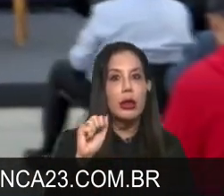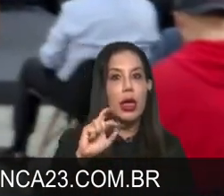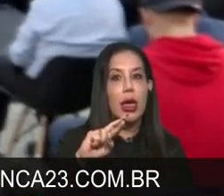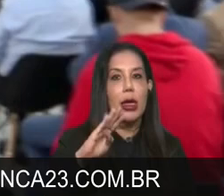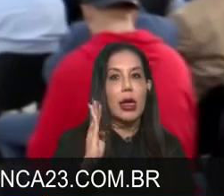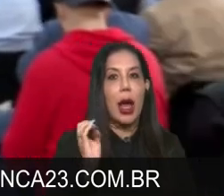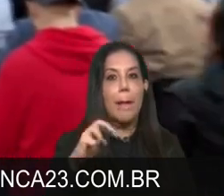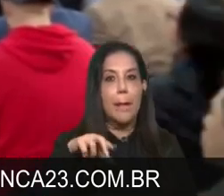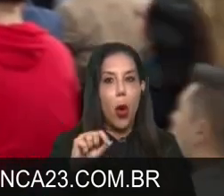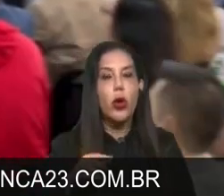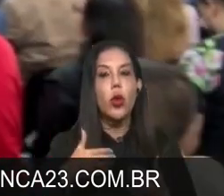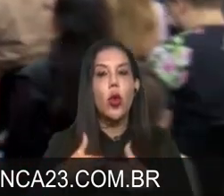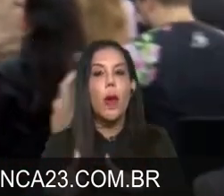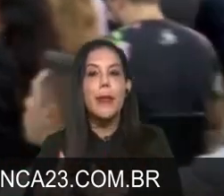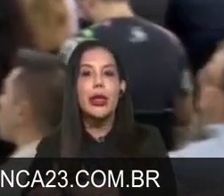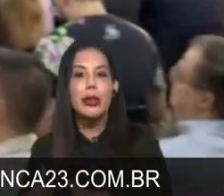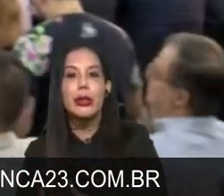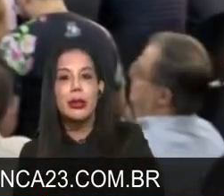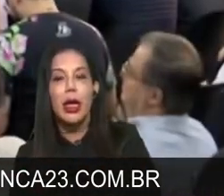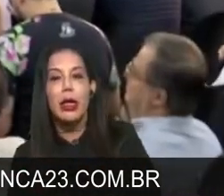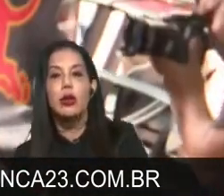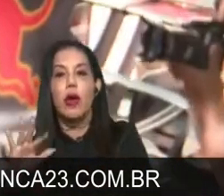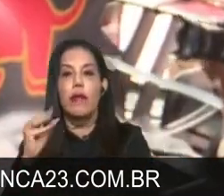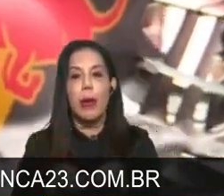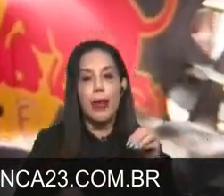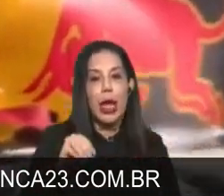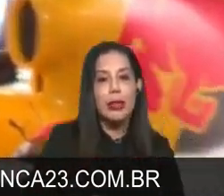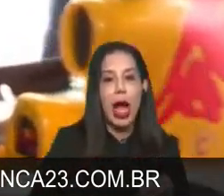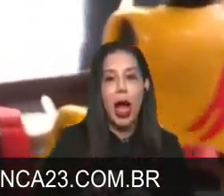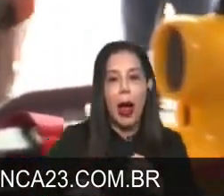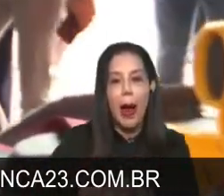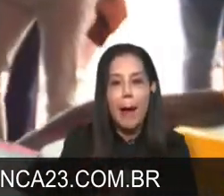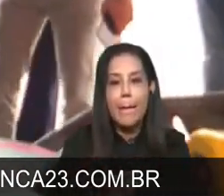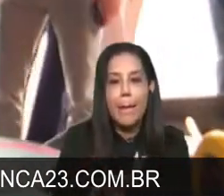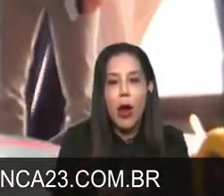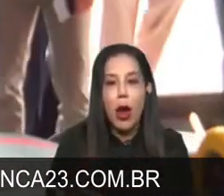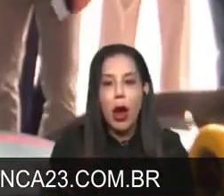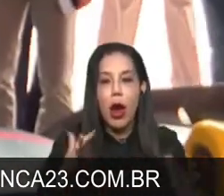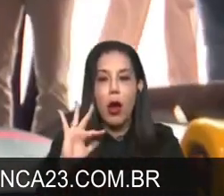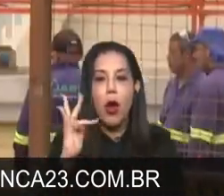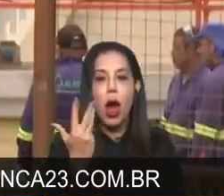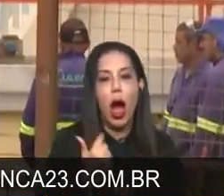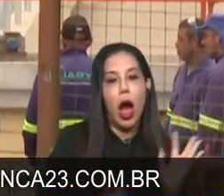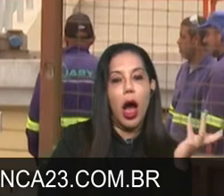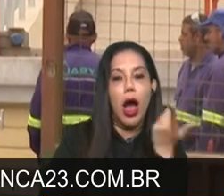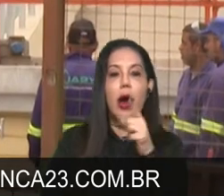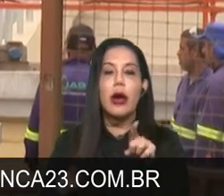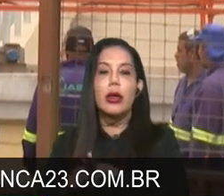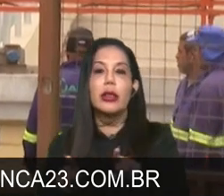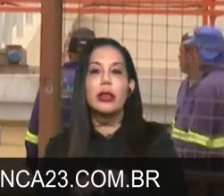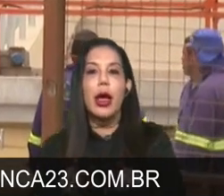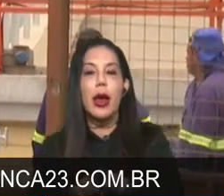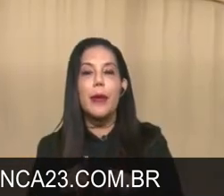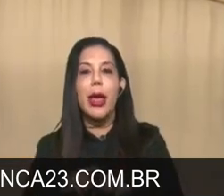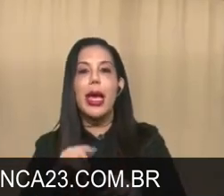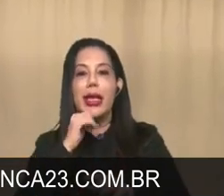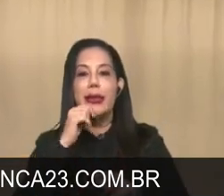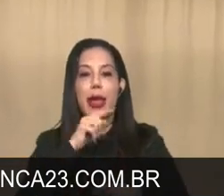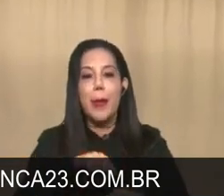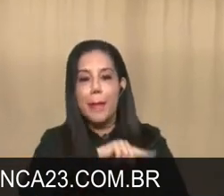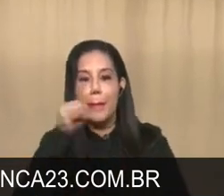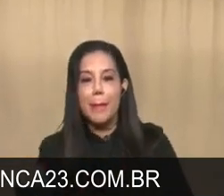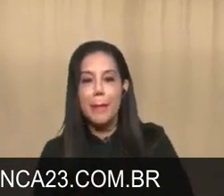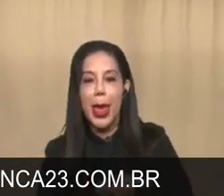prova será compensado com reflorestamento e haverá reciclagem de estruturas, como as barreiras de pneus, e